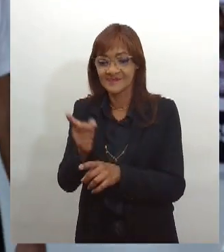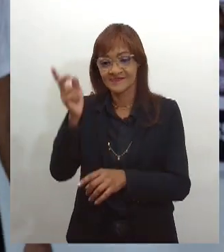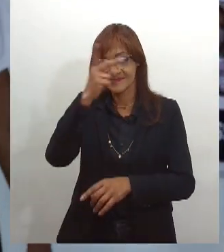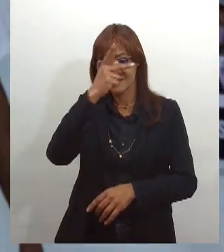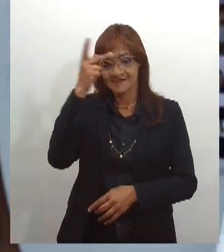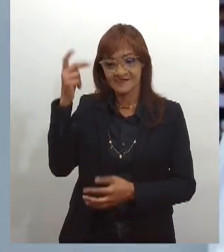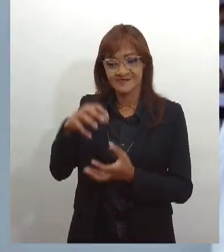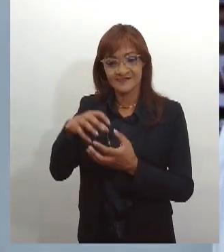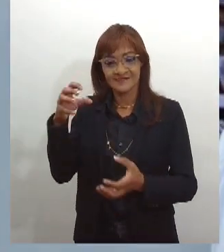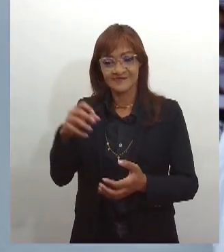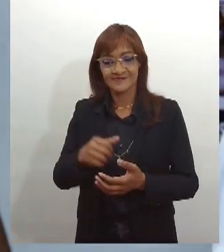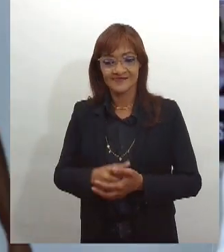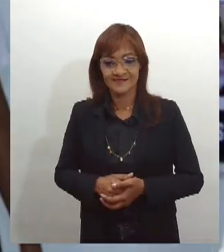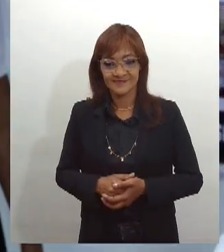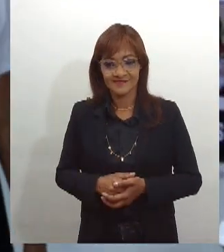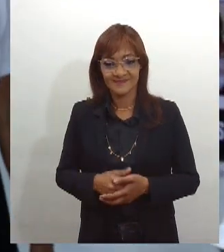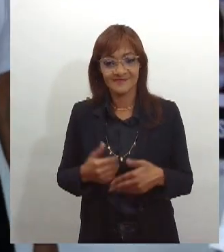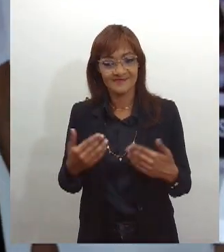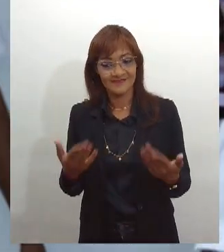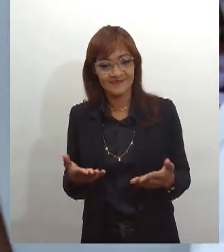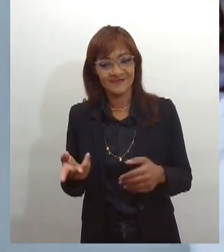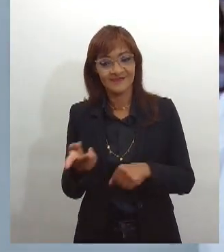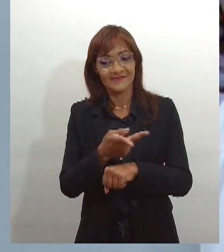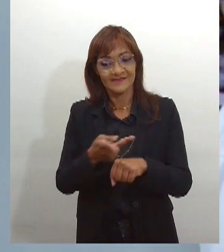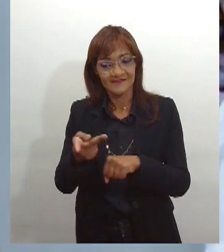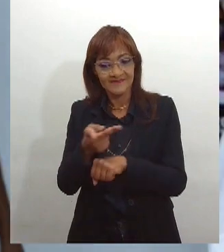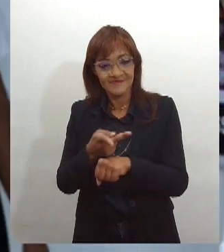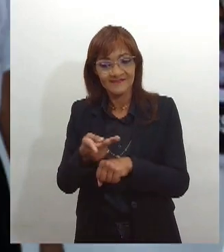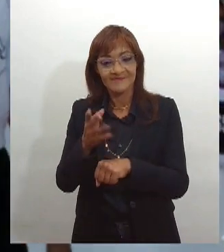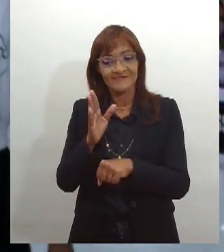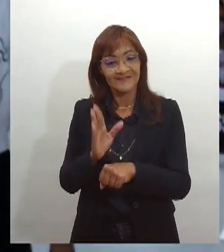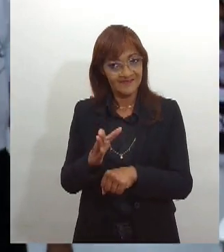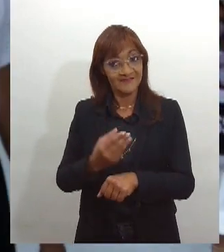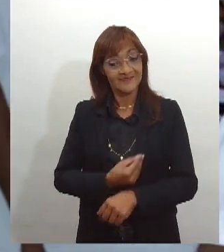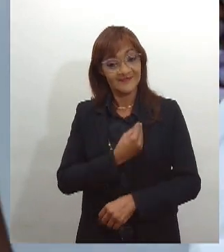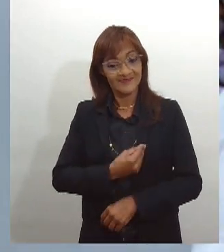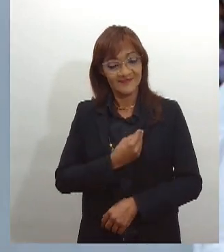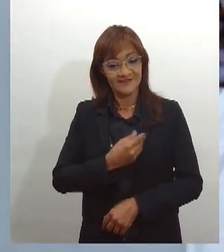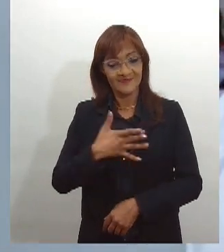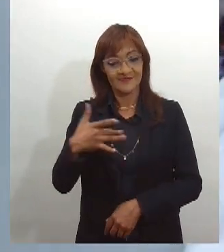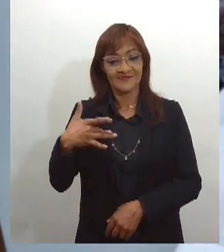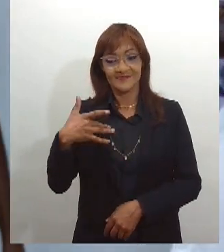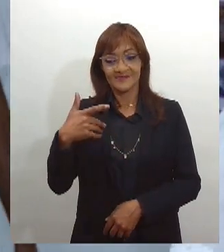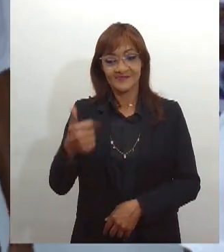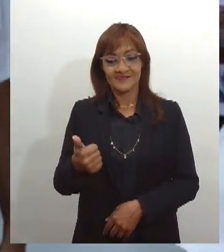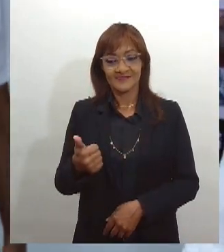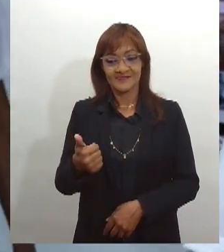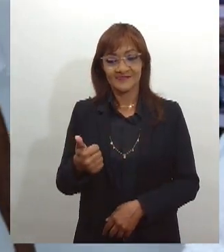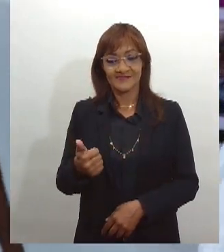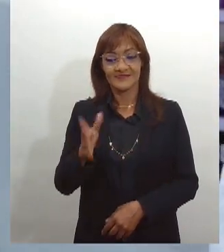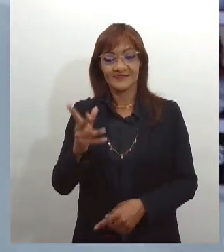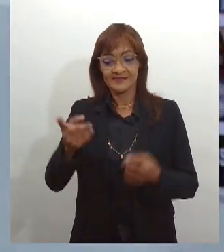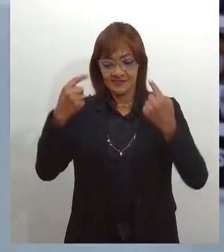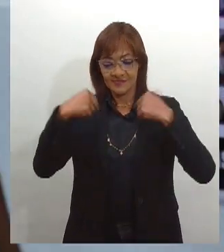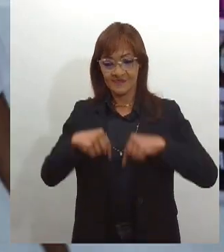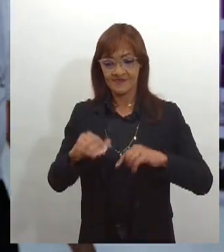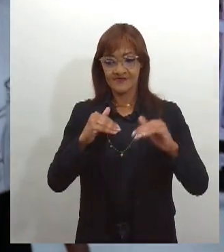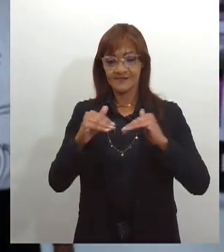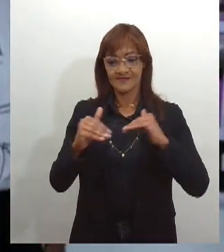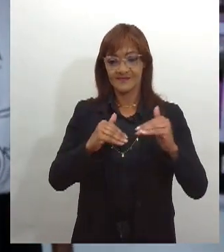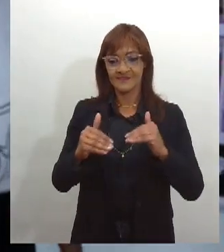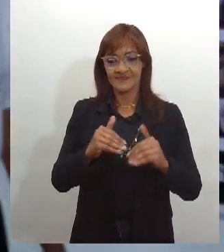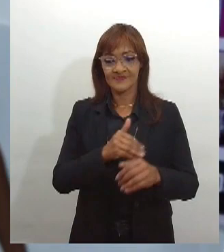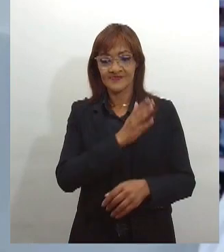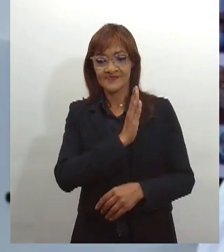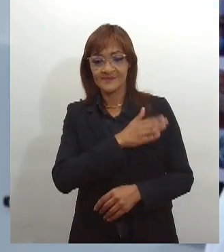pouco, e está procurando a dança para uma longevidade realmente, porque melhora a coordenação motora, melhora o coração, melhora o